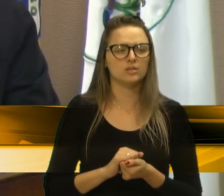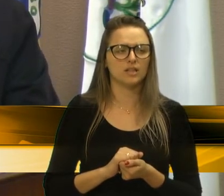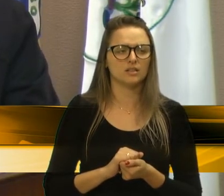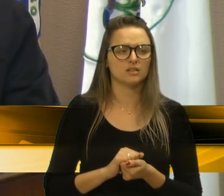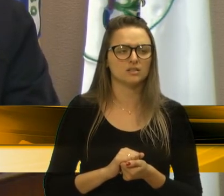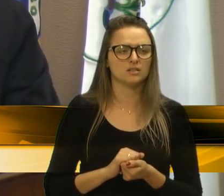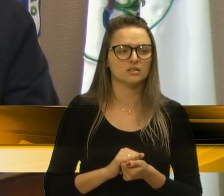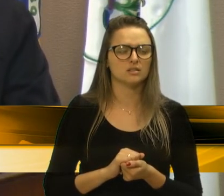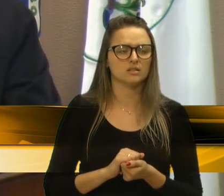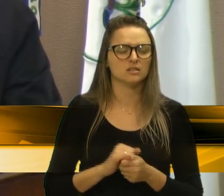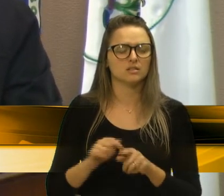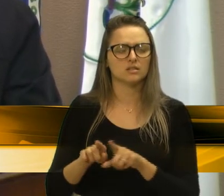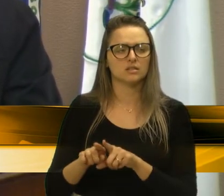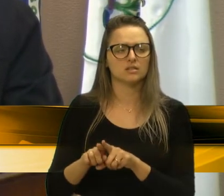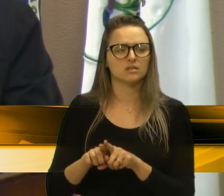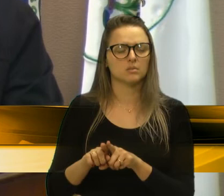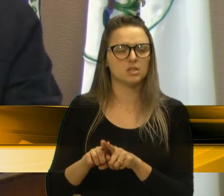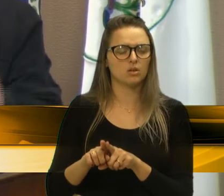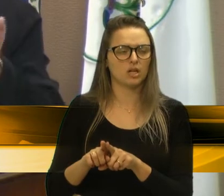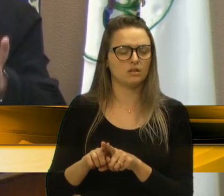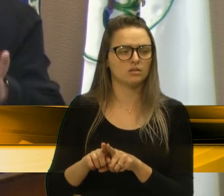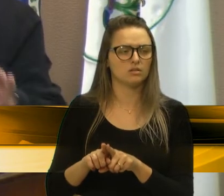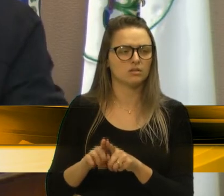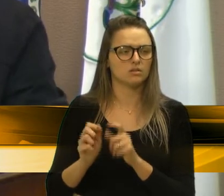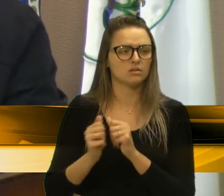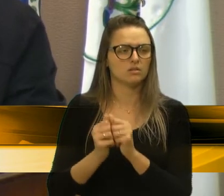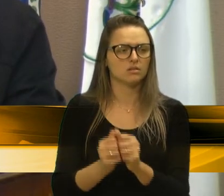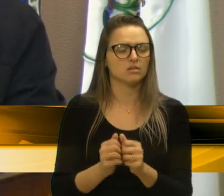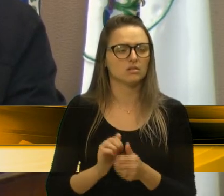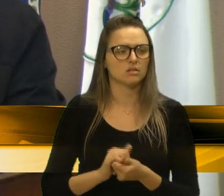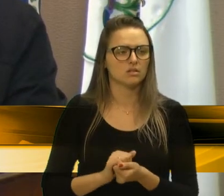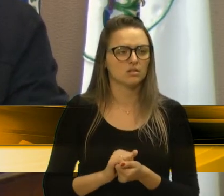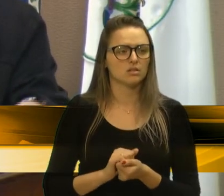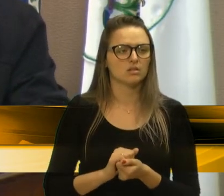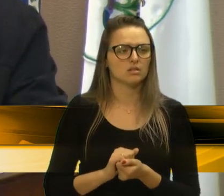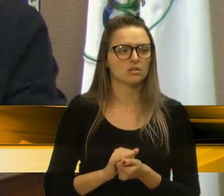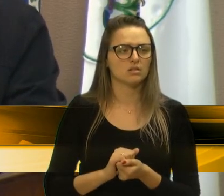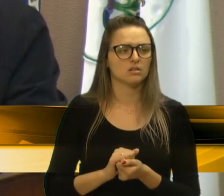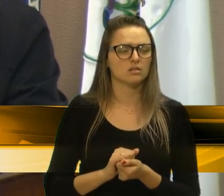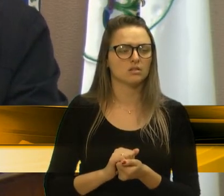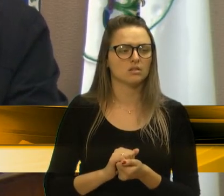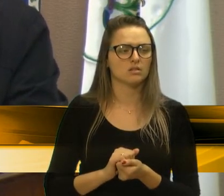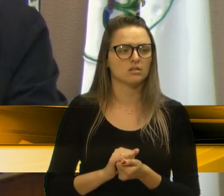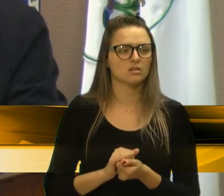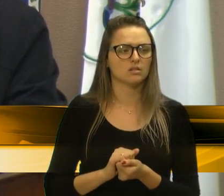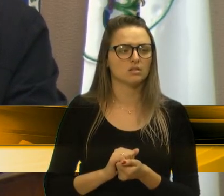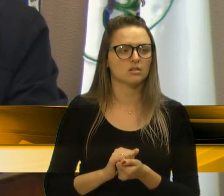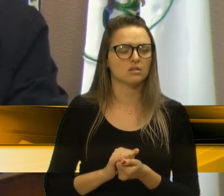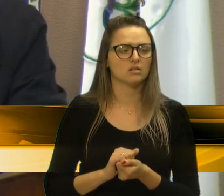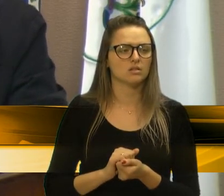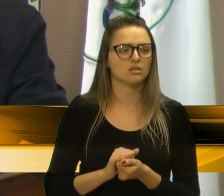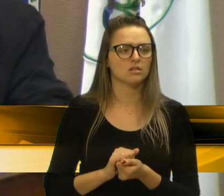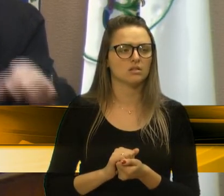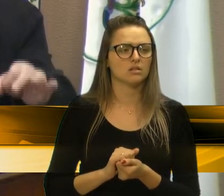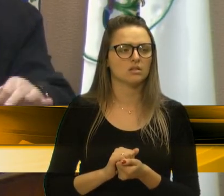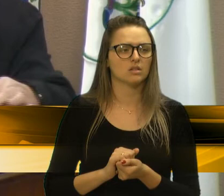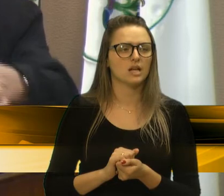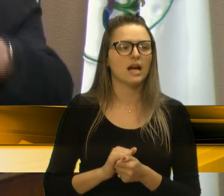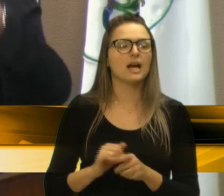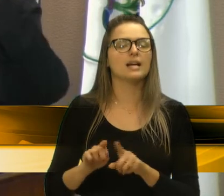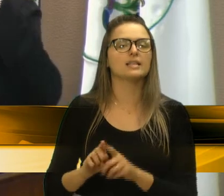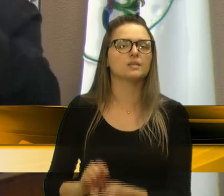essa documentação, porque, no mínimo, hoje mesmo, o senhor prefeito